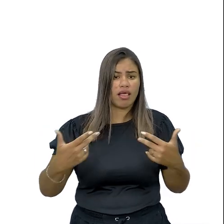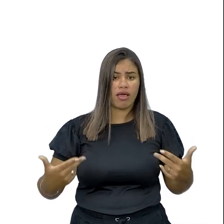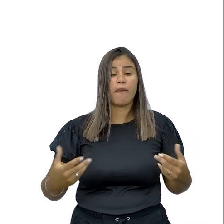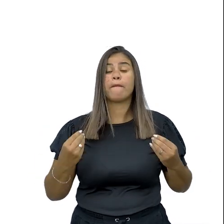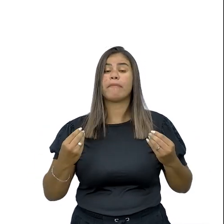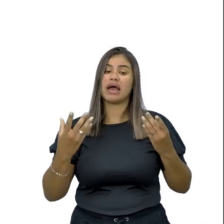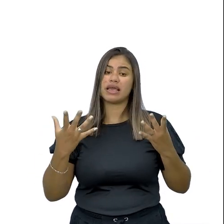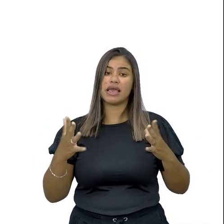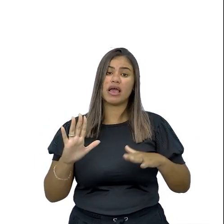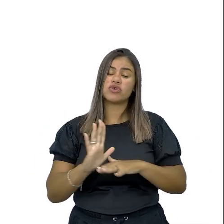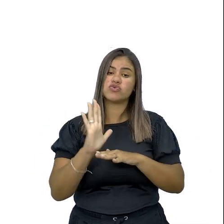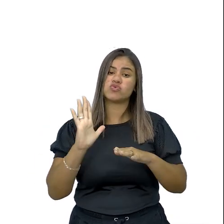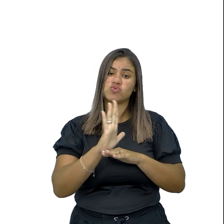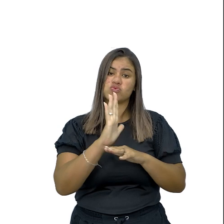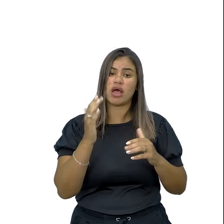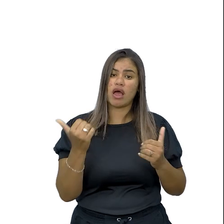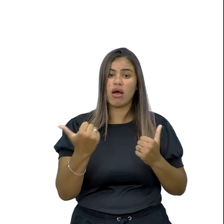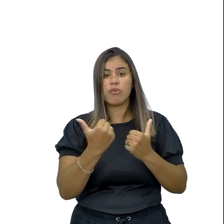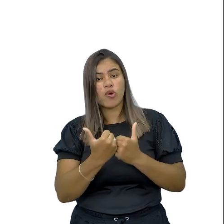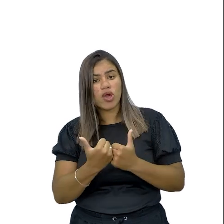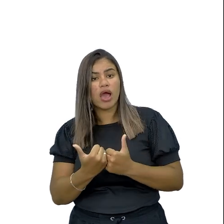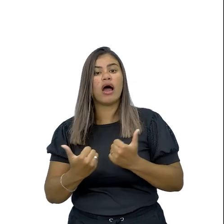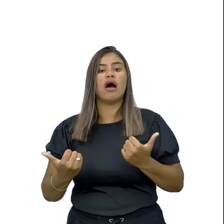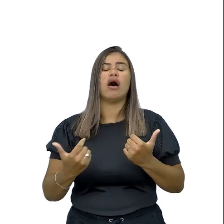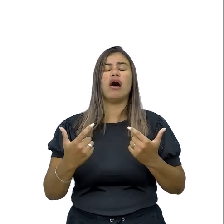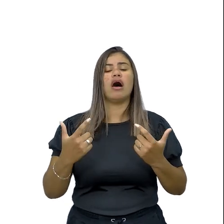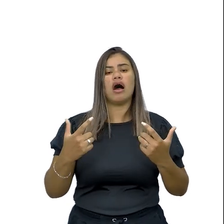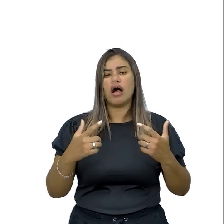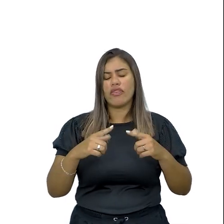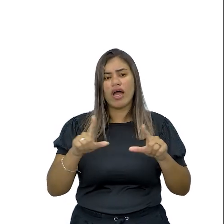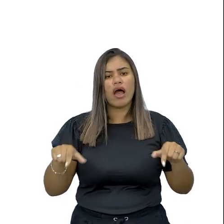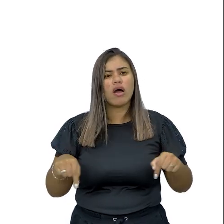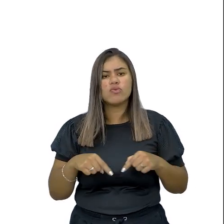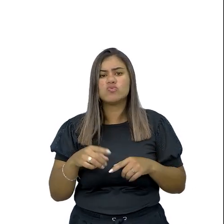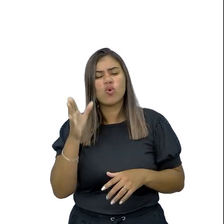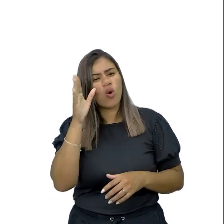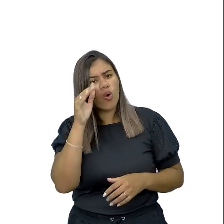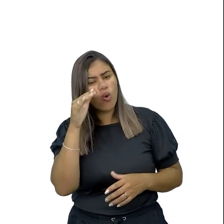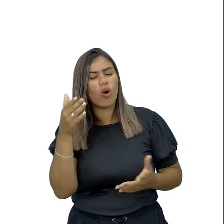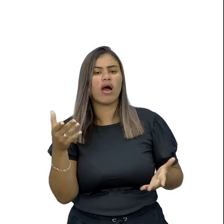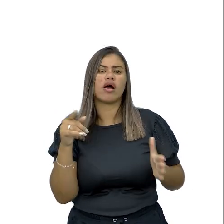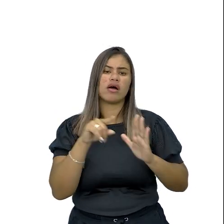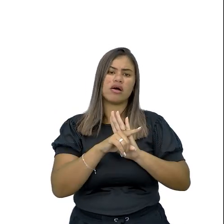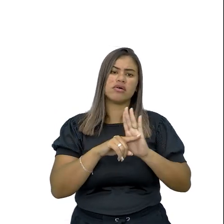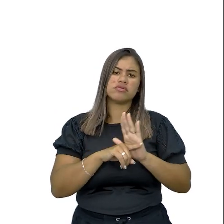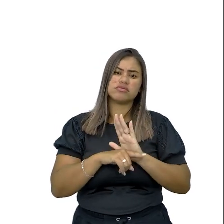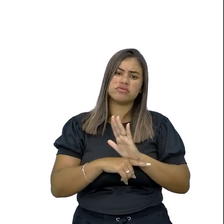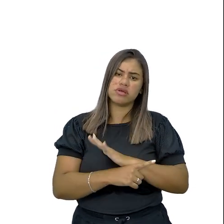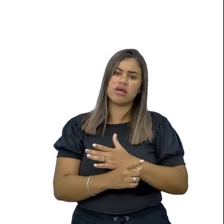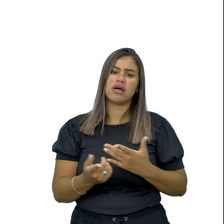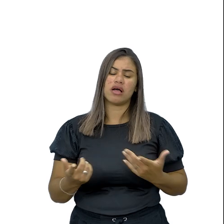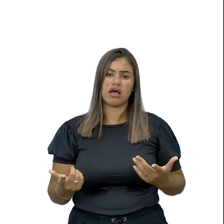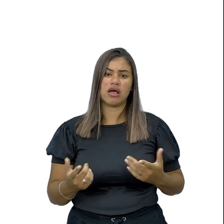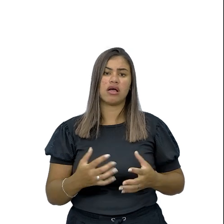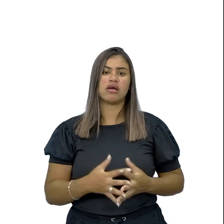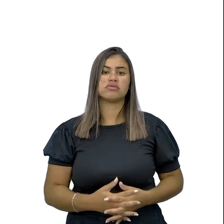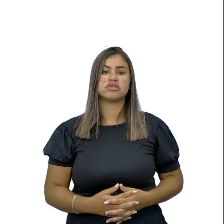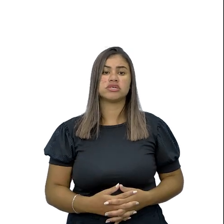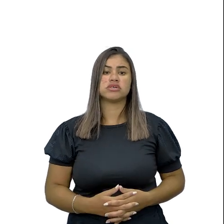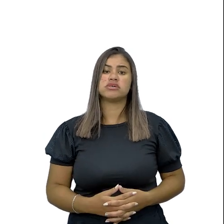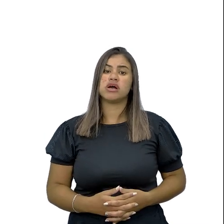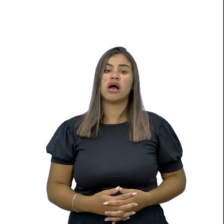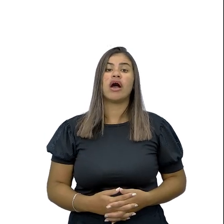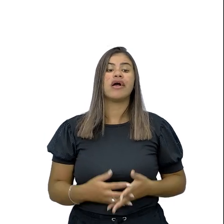auxiliar mesmo no estabelecimento de um ambiente investigador, da curiosidade, motivador, né, para os estudantes de alguma maneira.